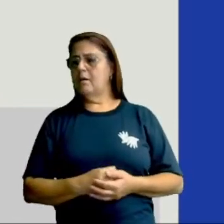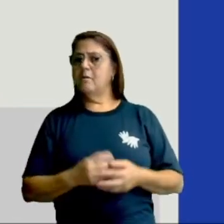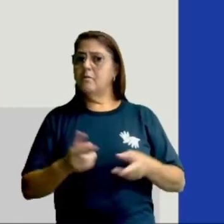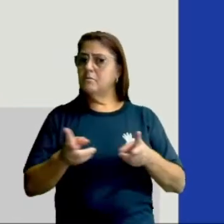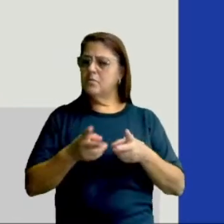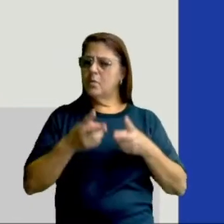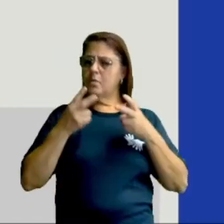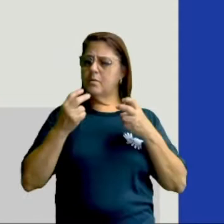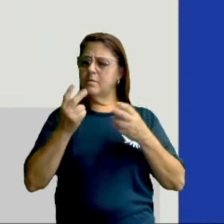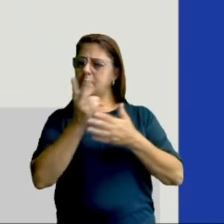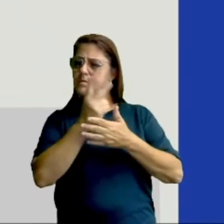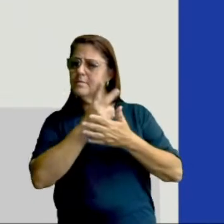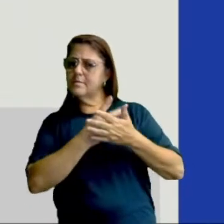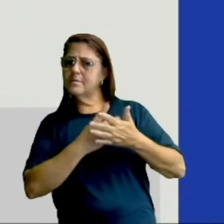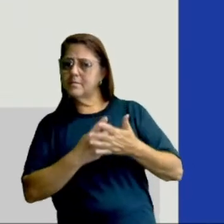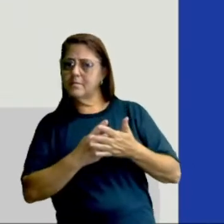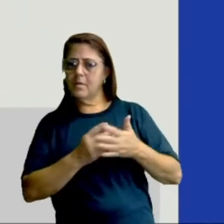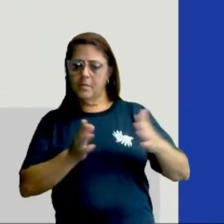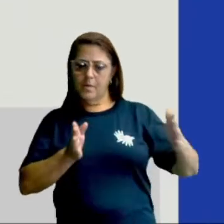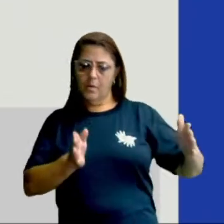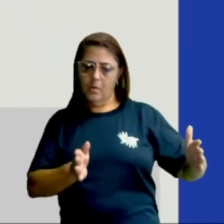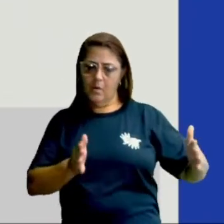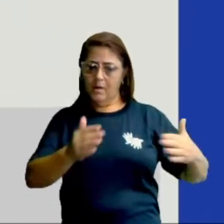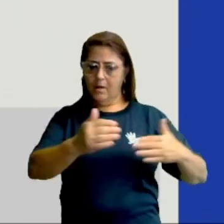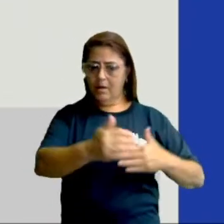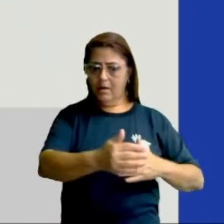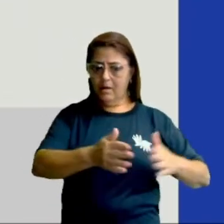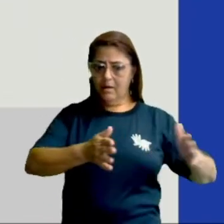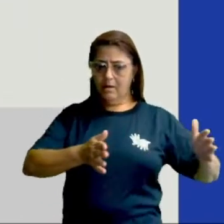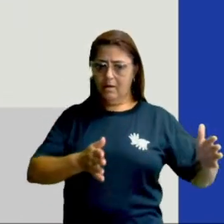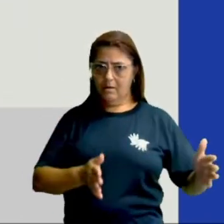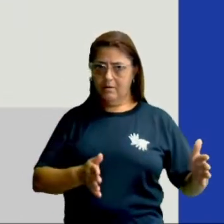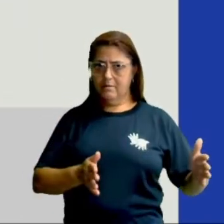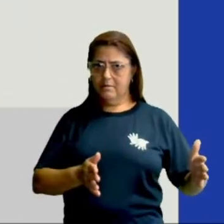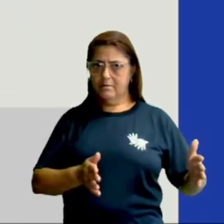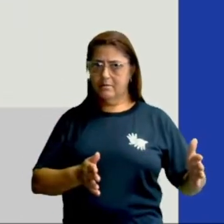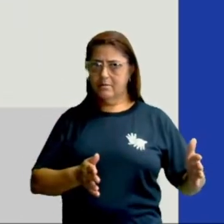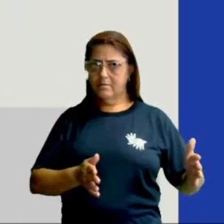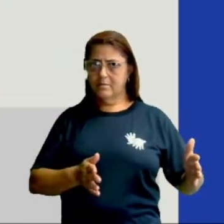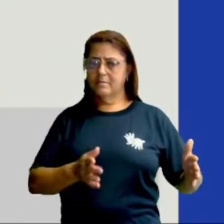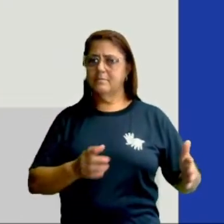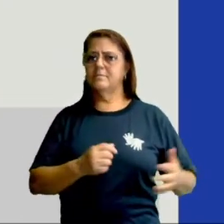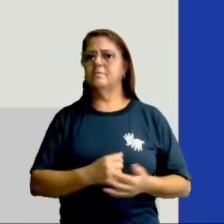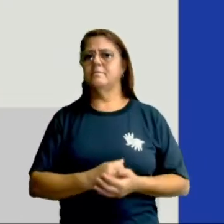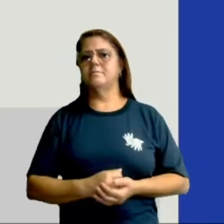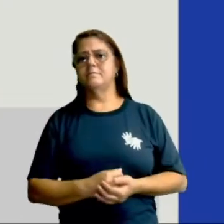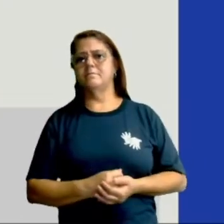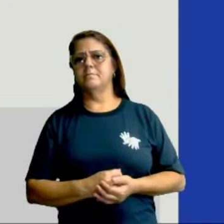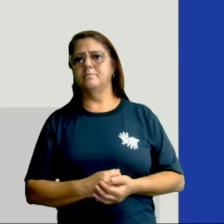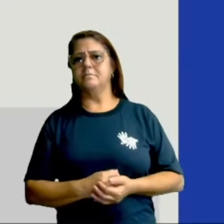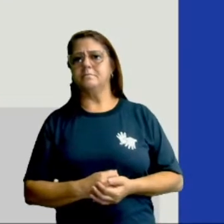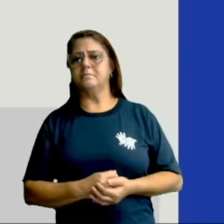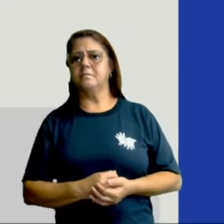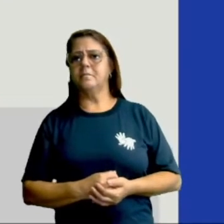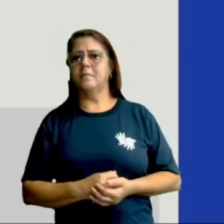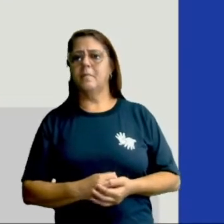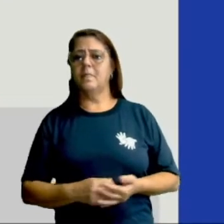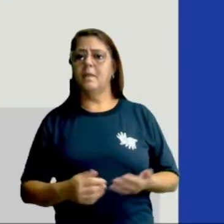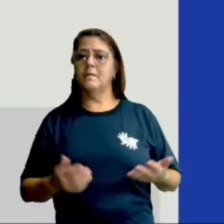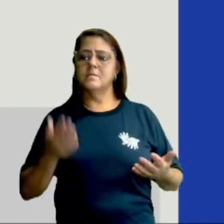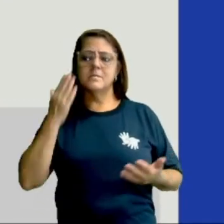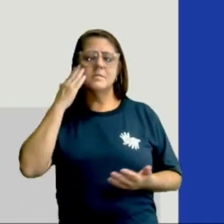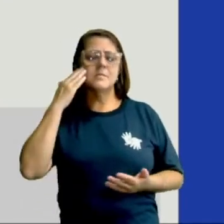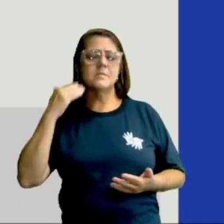aqui desenhar uma caixa, certo? A gente vai desenhar um quadrado representando a caixa de brigadeiros. A